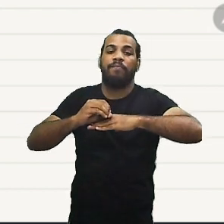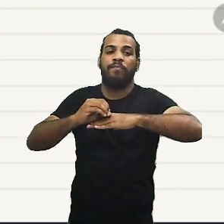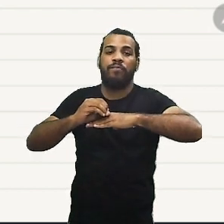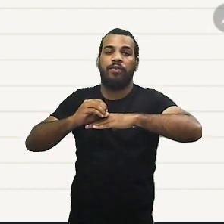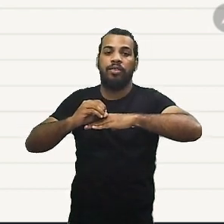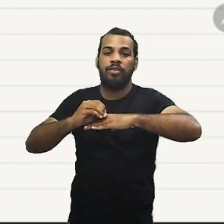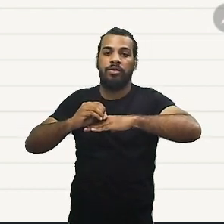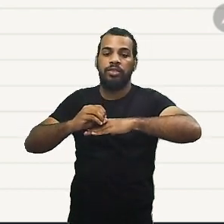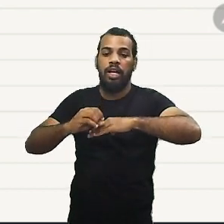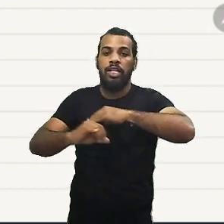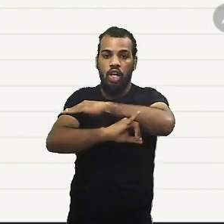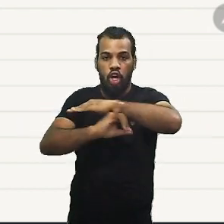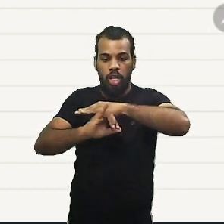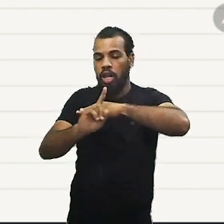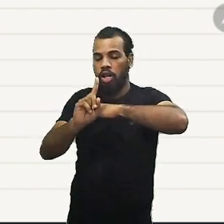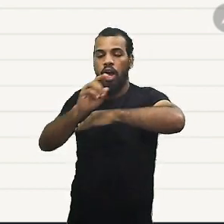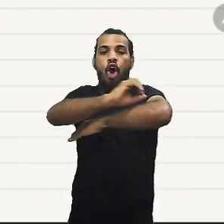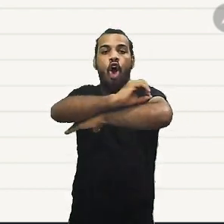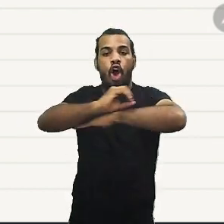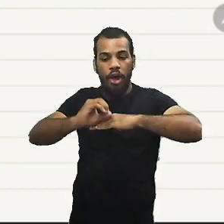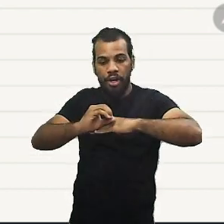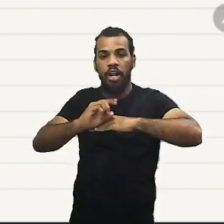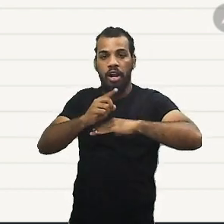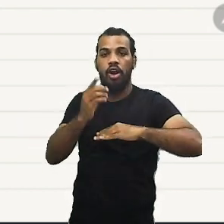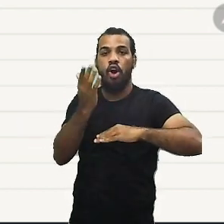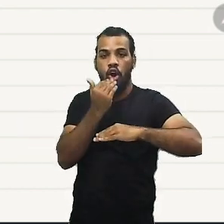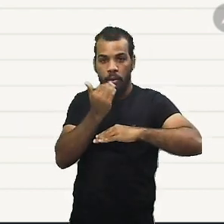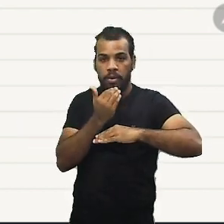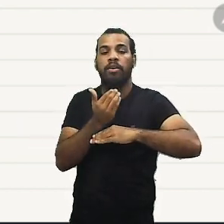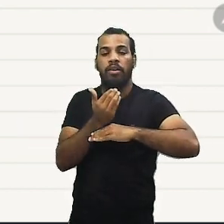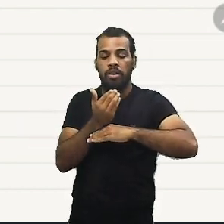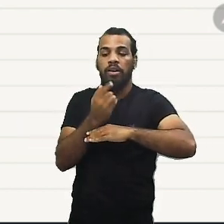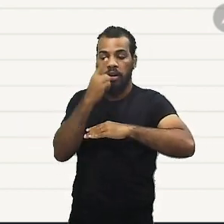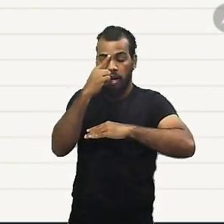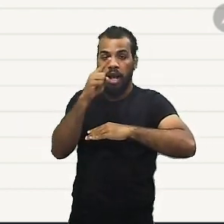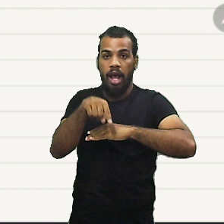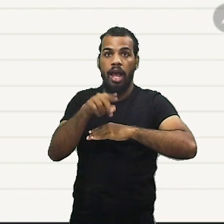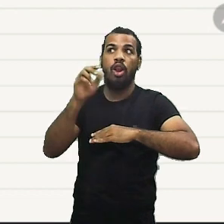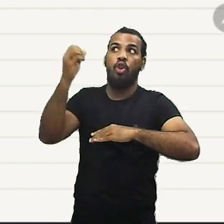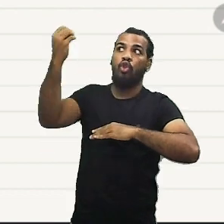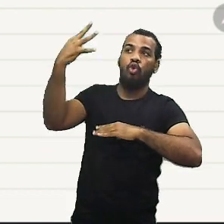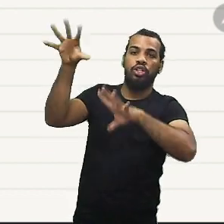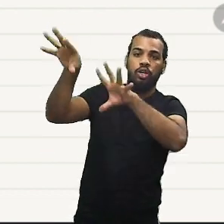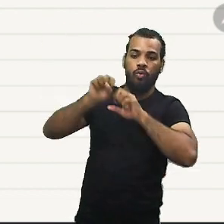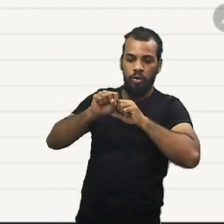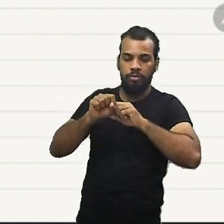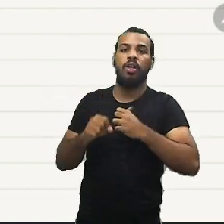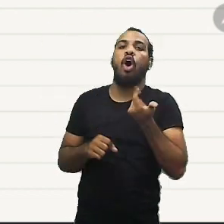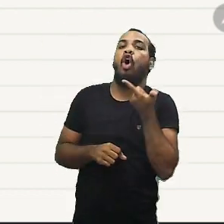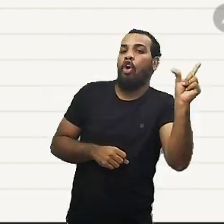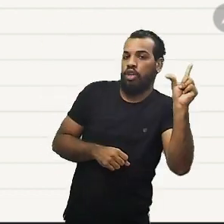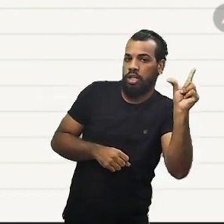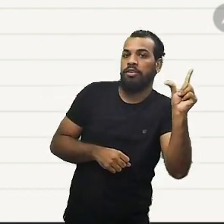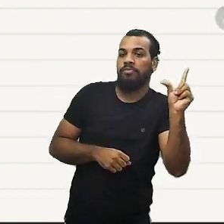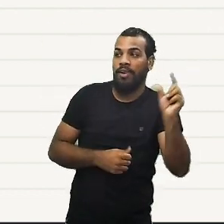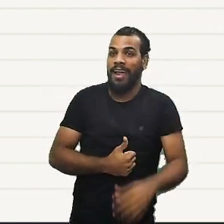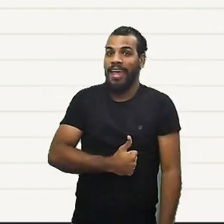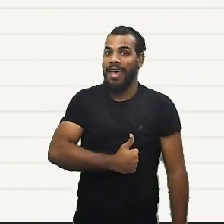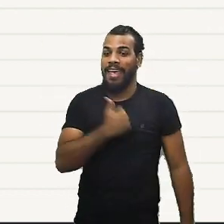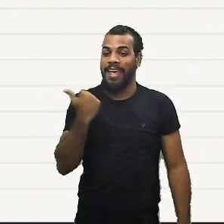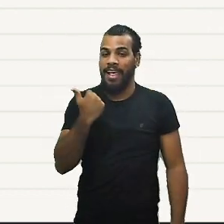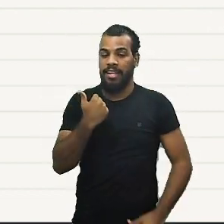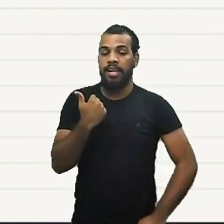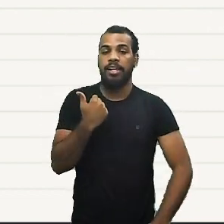Então, na fotossíntese, você produz comida usando a energia da luz. Na fotossíntese, você produz comida usando a energia